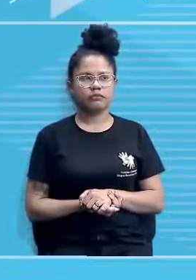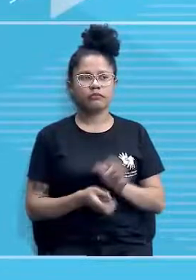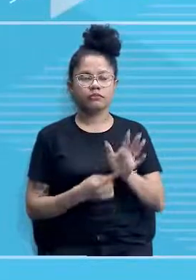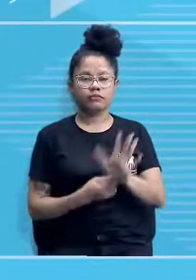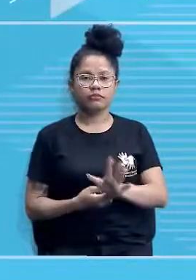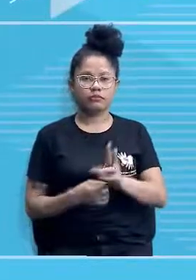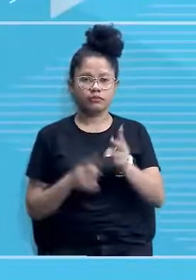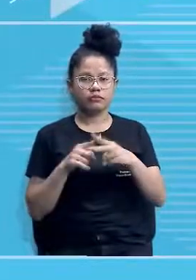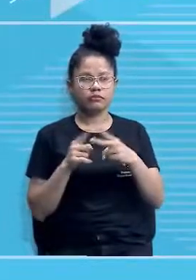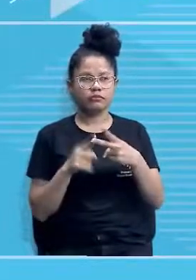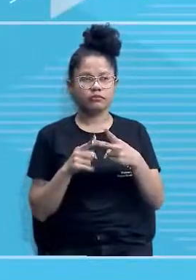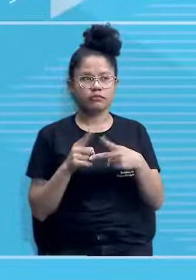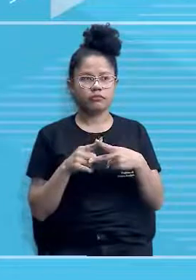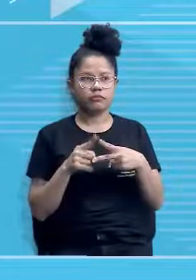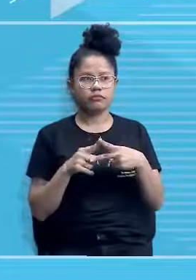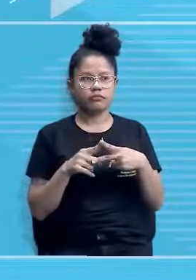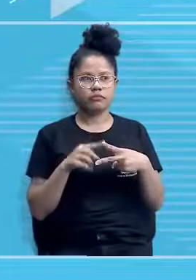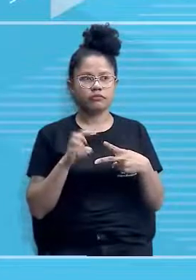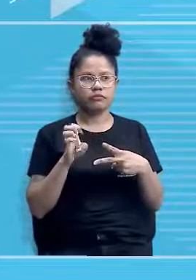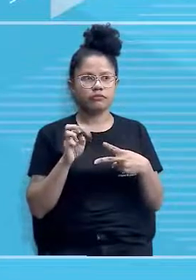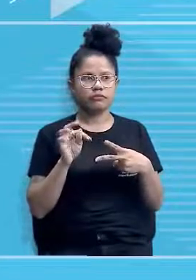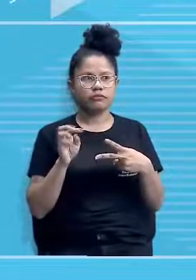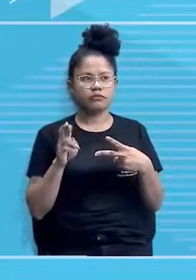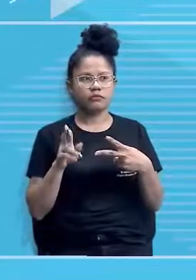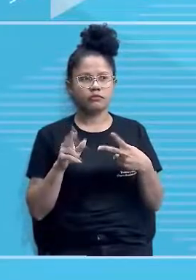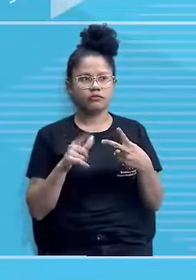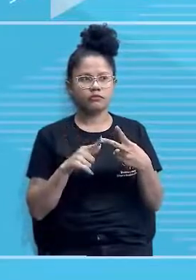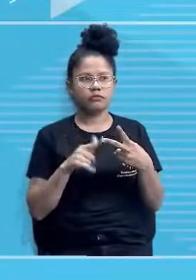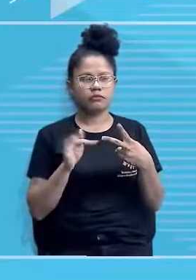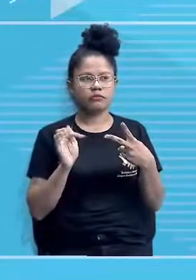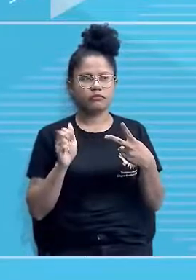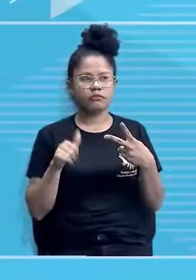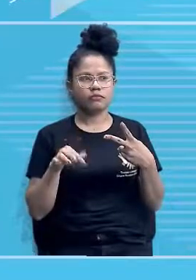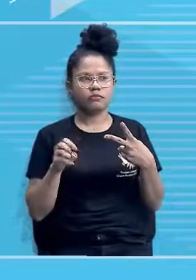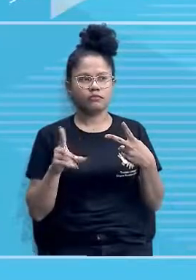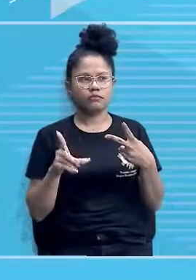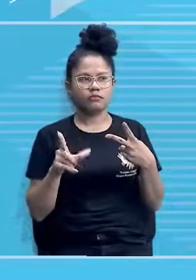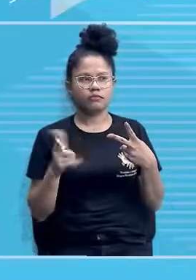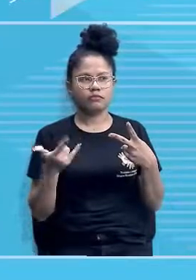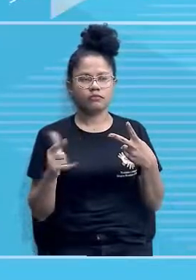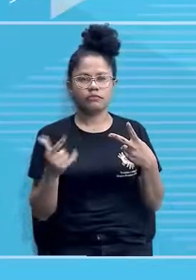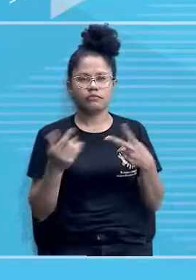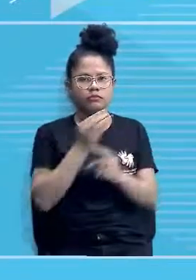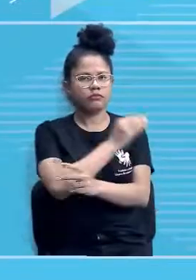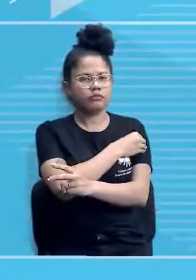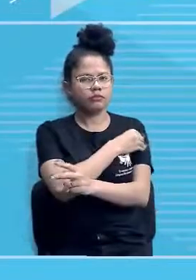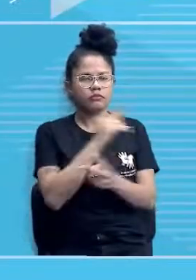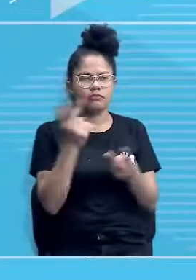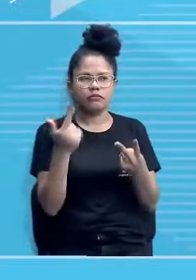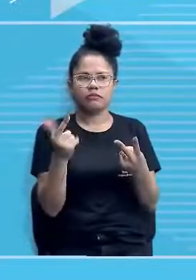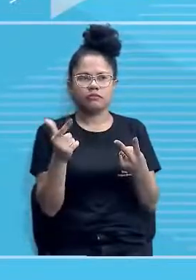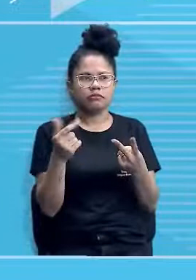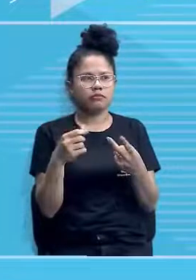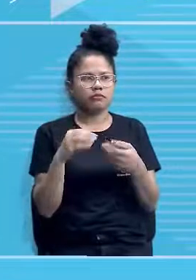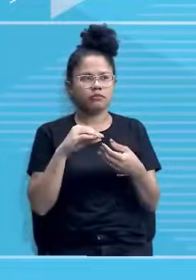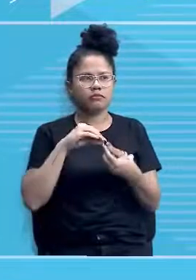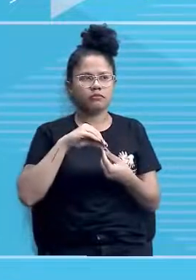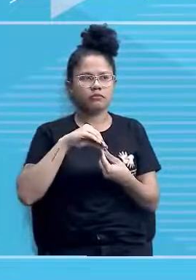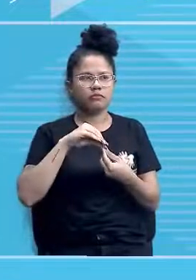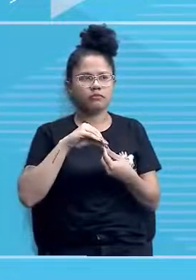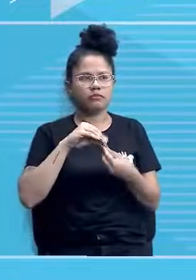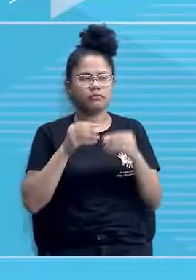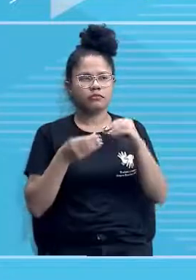duas funções você tem um a e tem um fenol Tá então não caberia aí não tem álcool nem cetona então entra na letra A e B